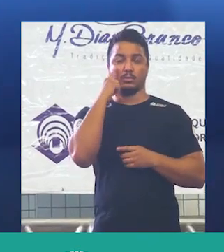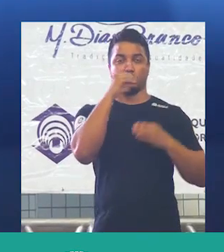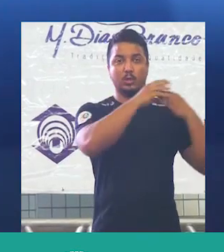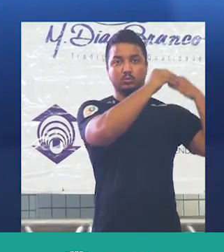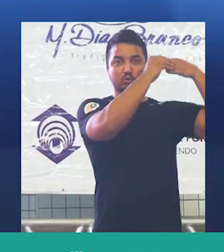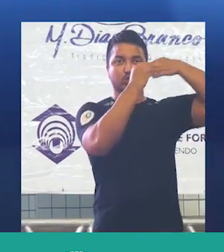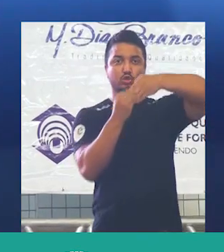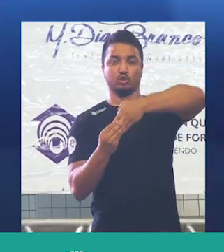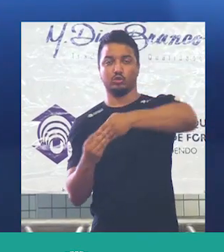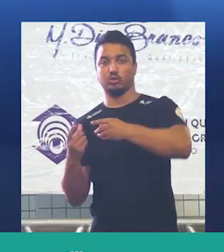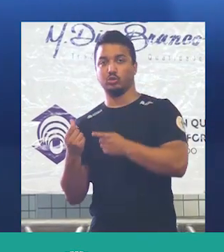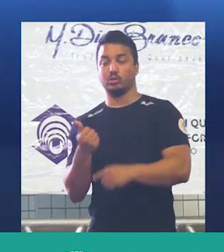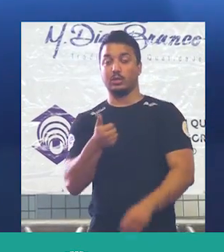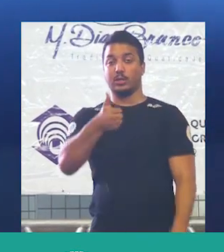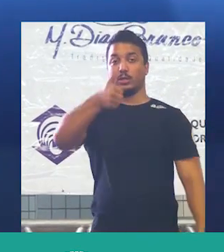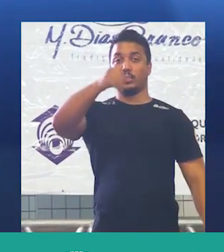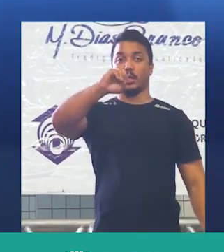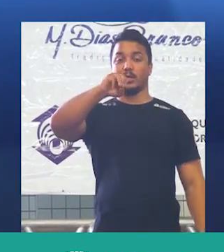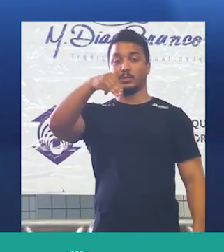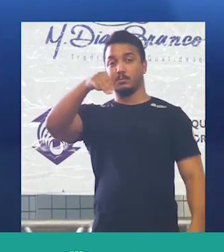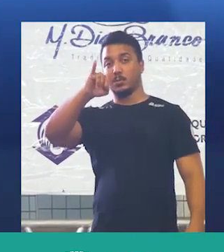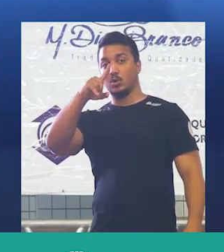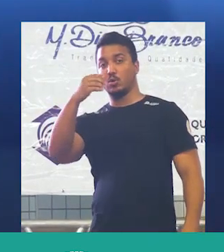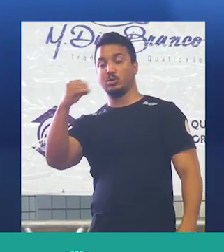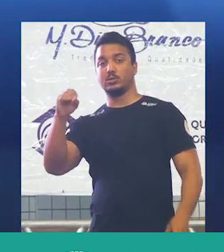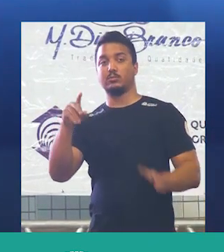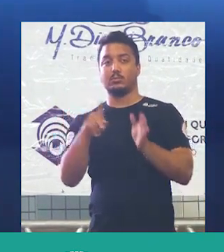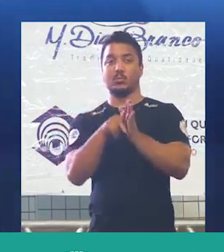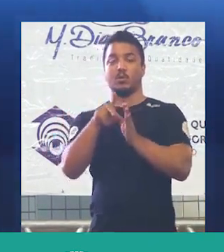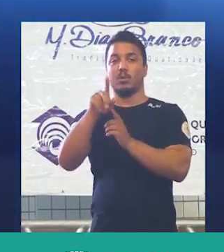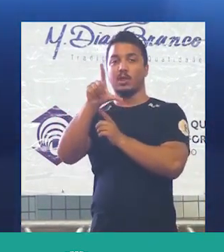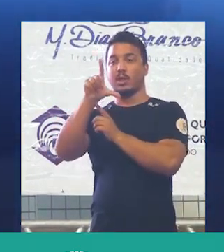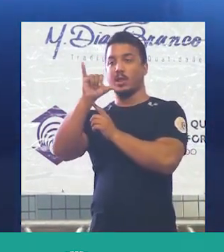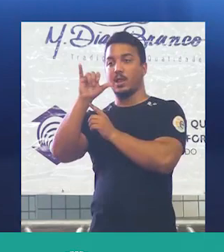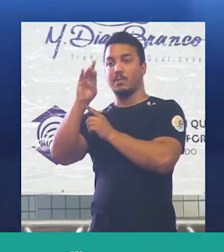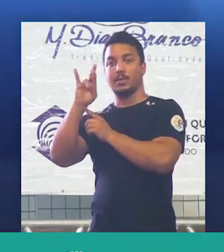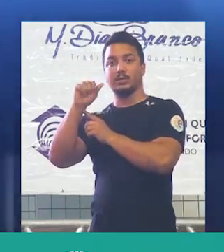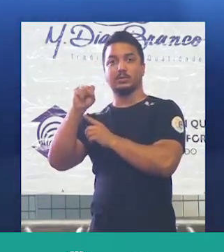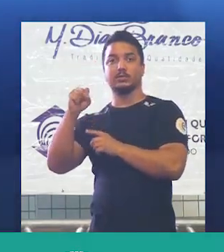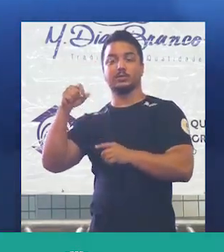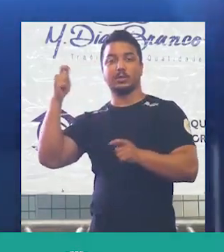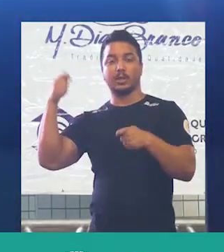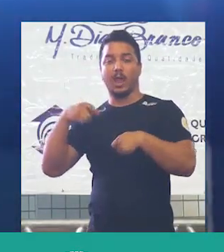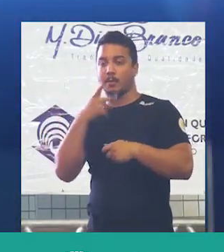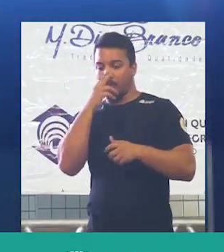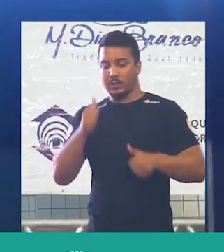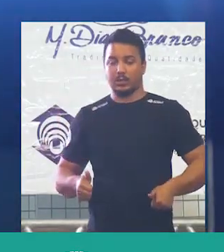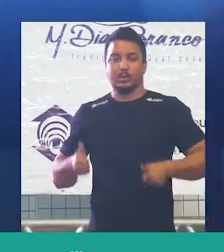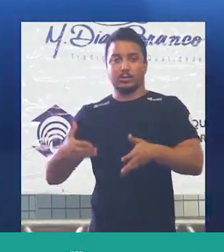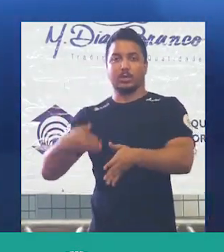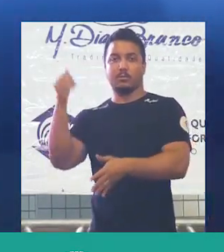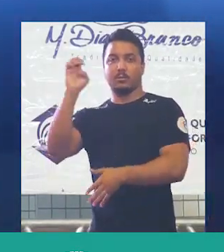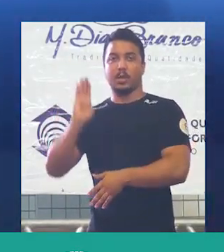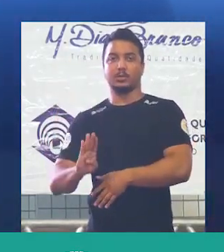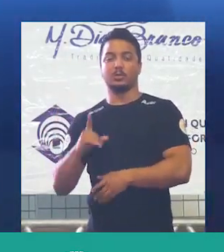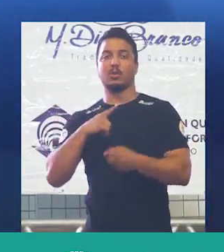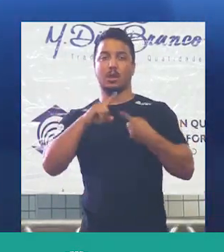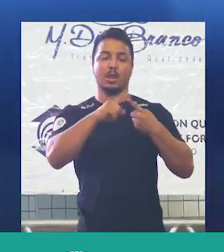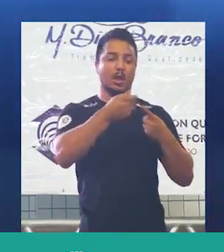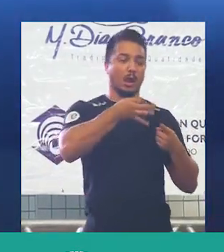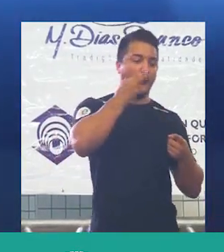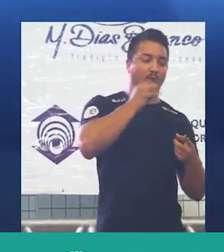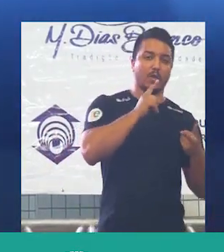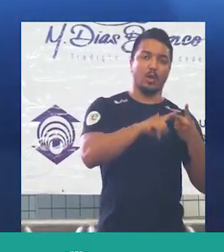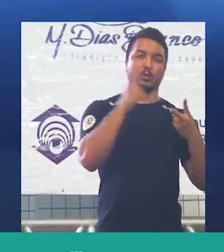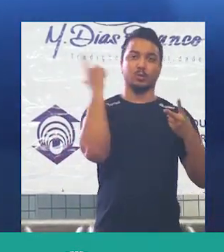trouxe dinheiro, 10 milhões de libras para investir no Brasil. Foi tanto dinheiro que deu para investir no café, deu